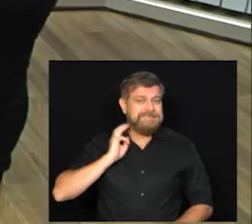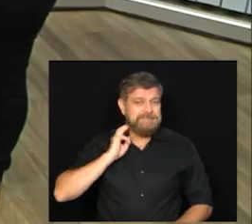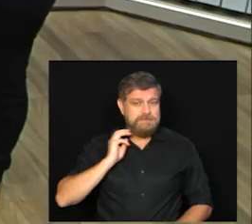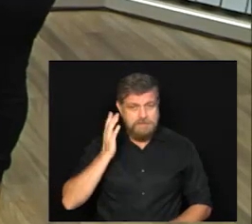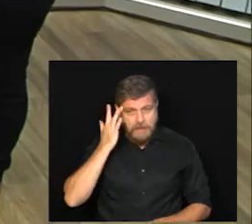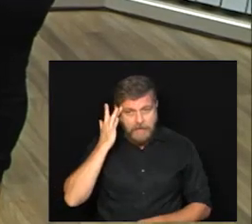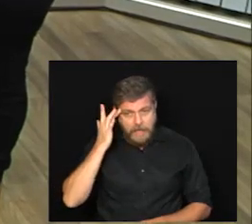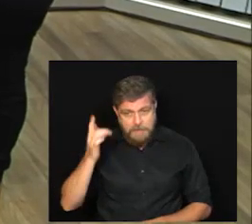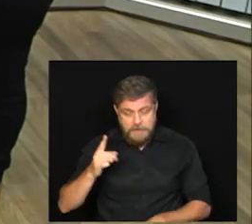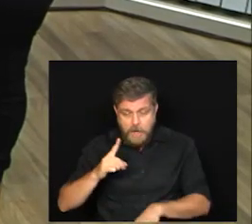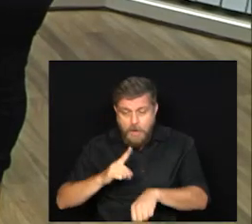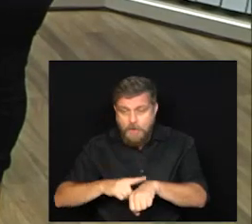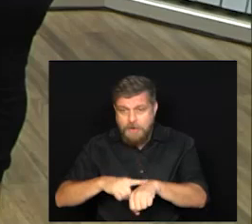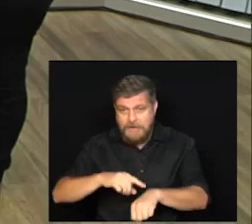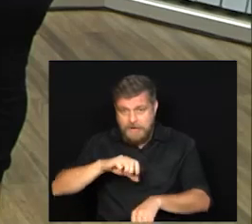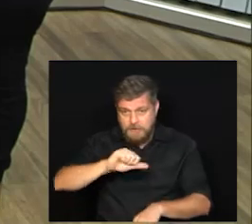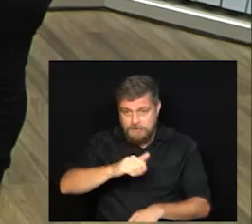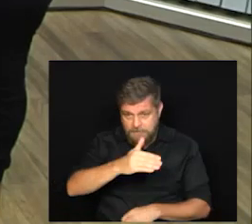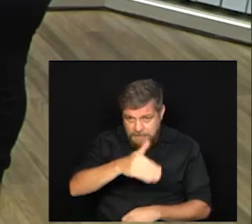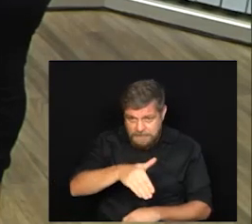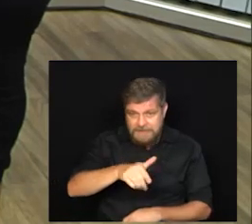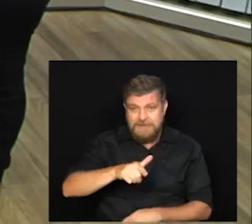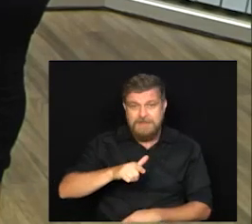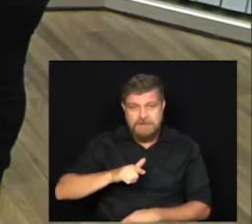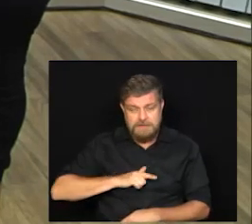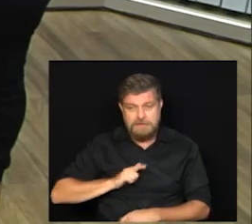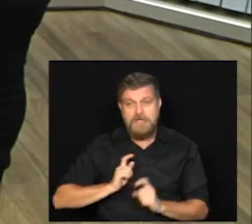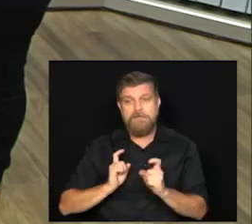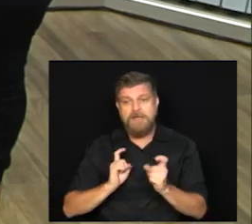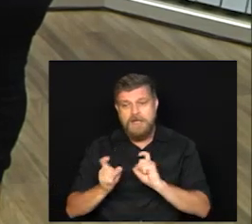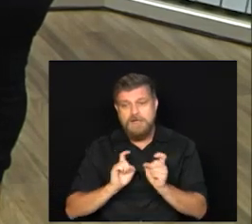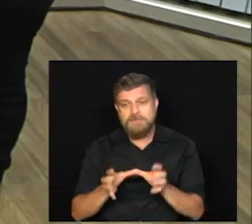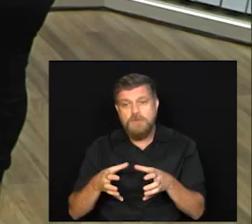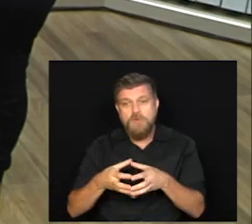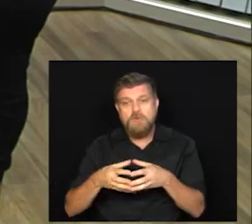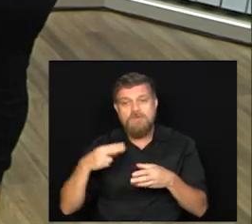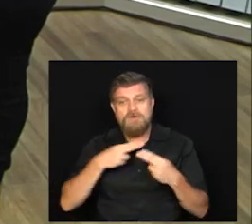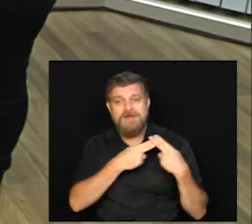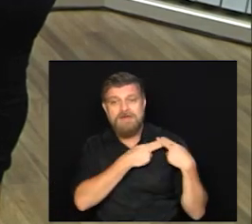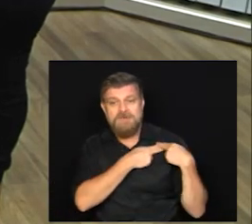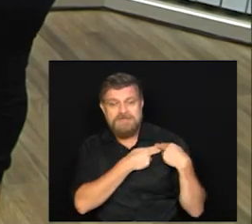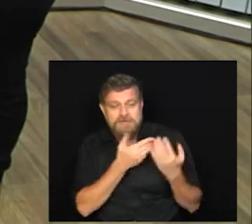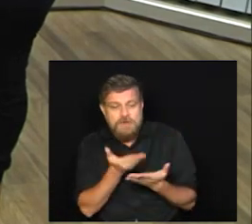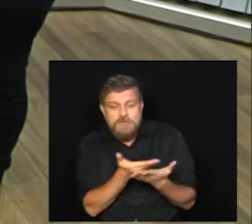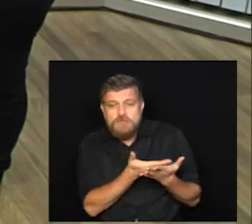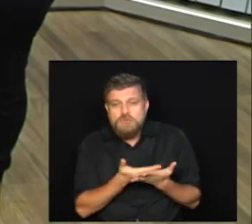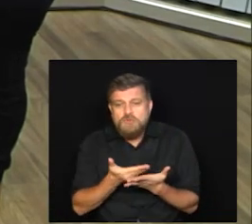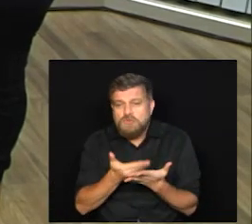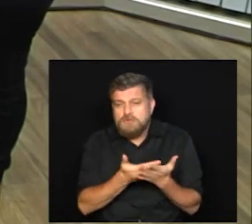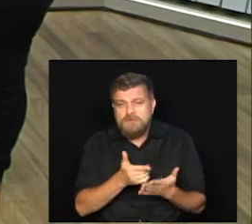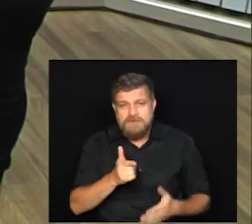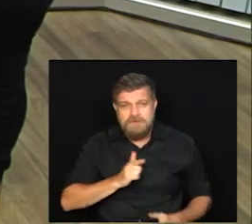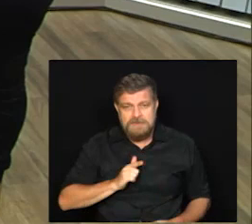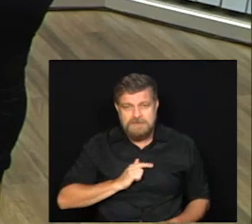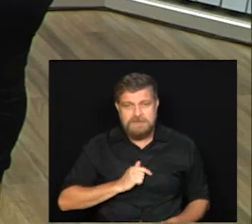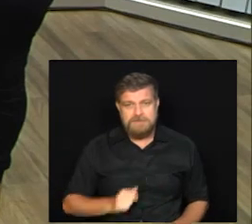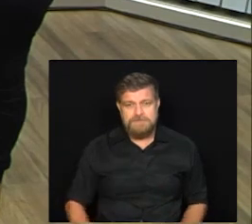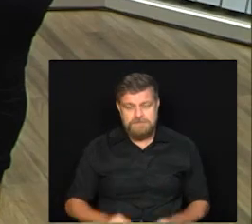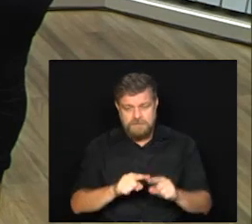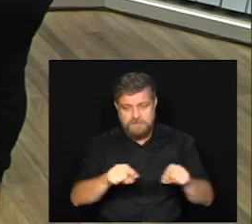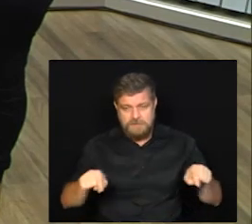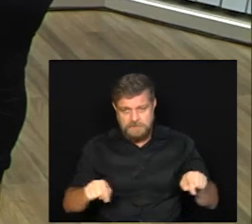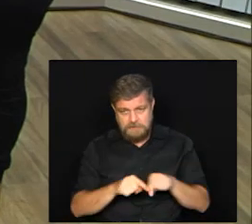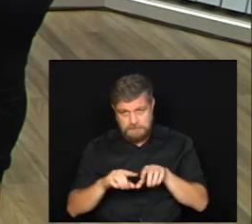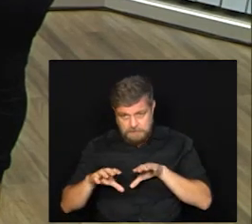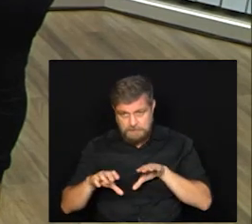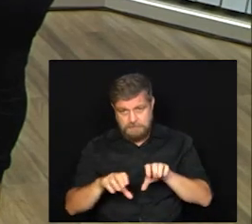amanhã, olha, a partir das 9h30 a gente tem a reunião da Comissão Especial de Estudos para analisar a permissão e concessão do solo